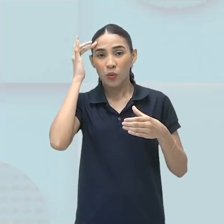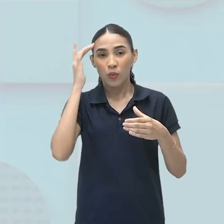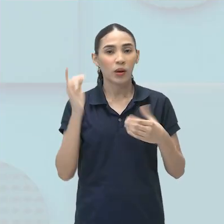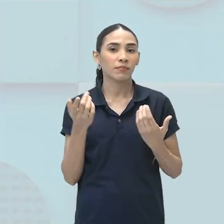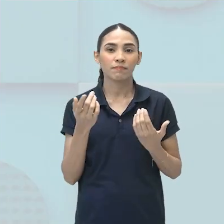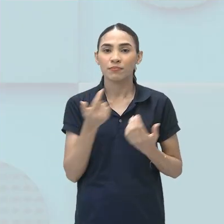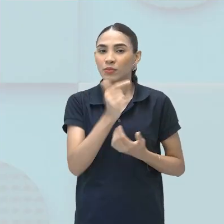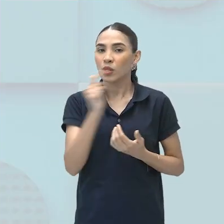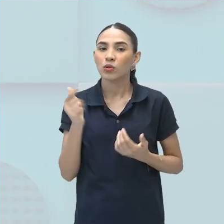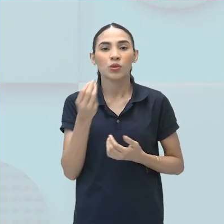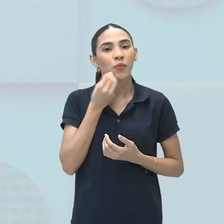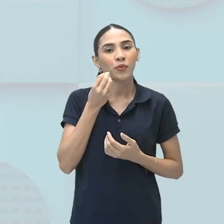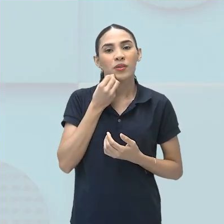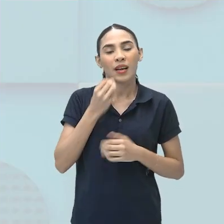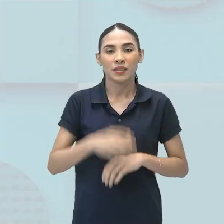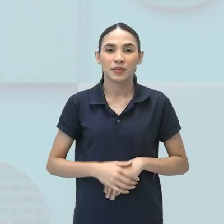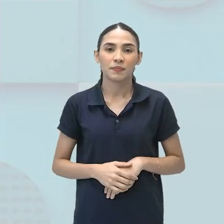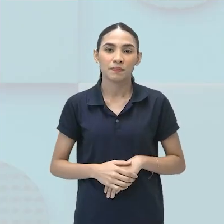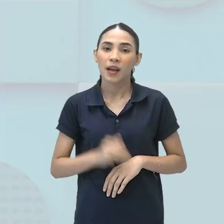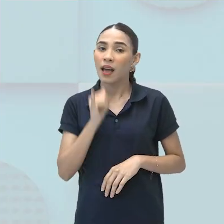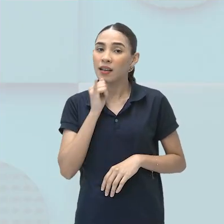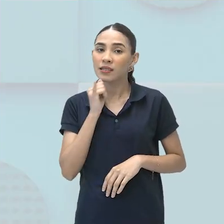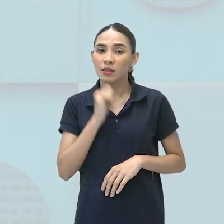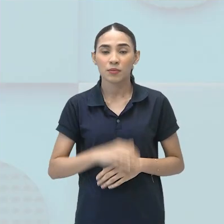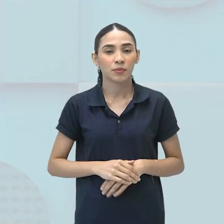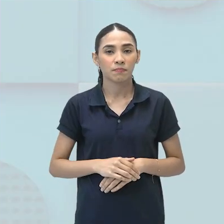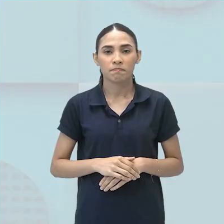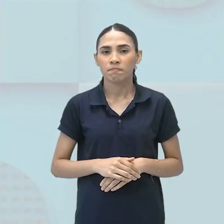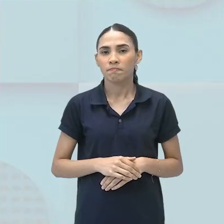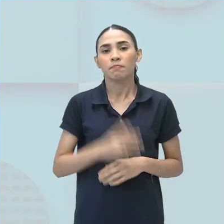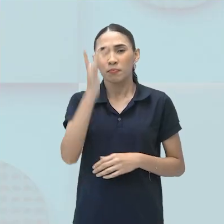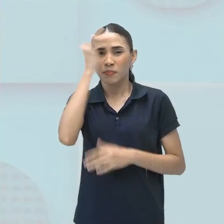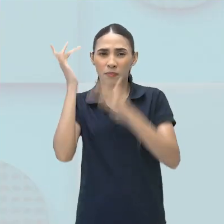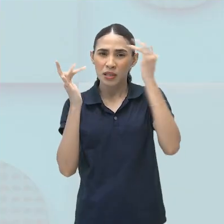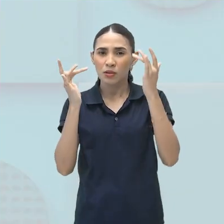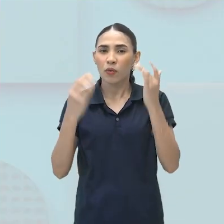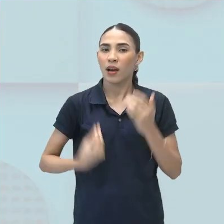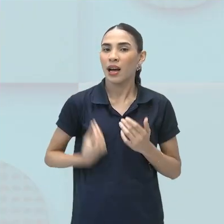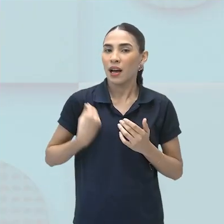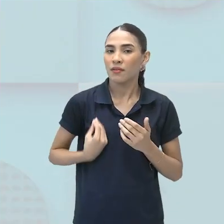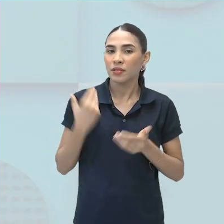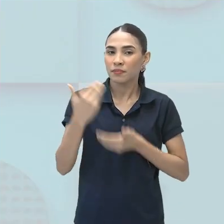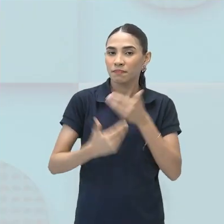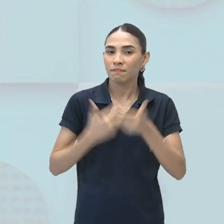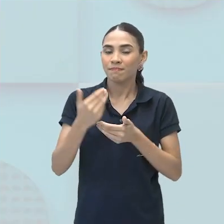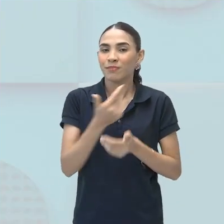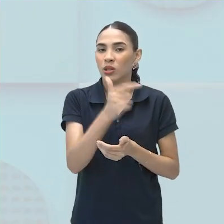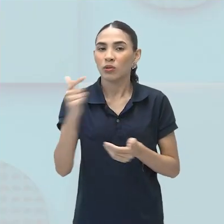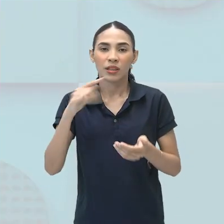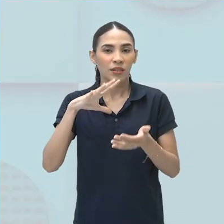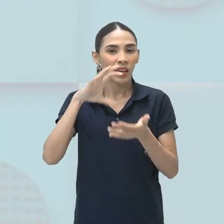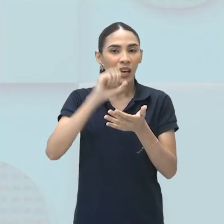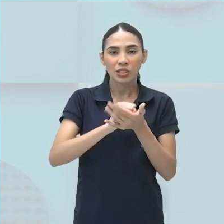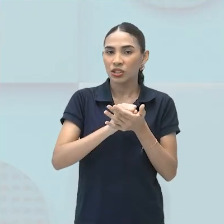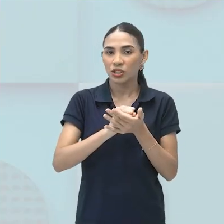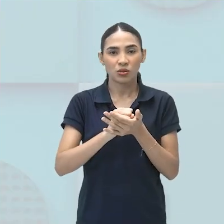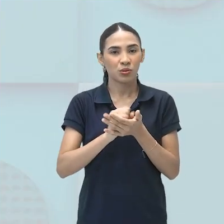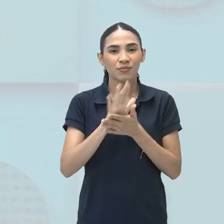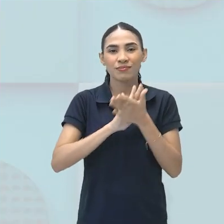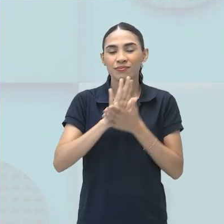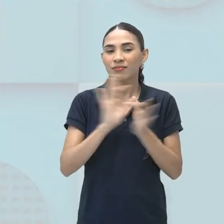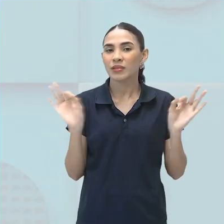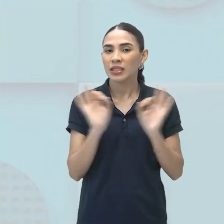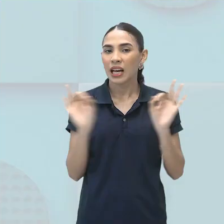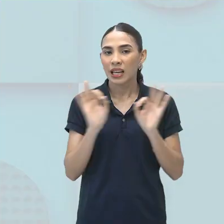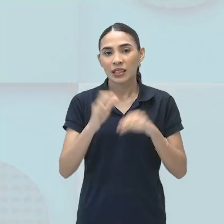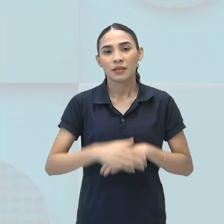usufruíram de notoriedade. Como tantas iguais, a vida passou sem registro de algum ato seu importante o